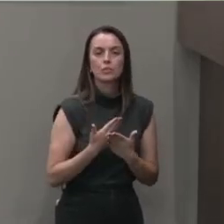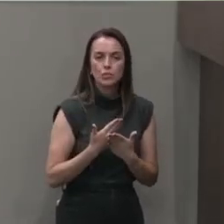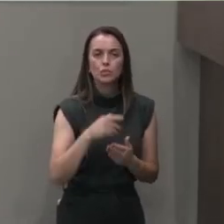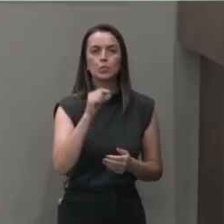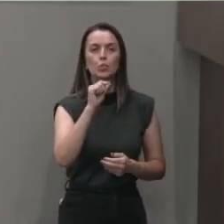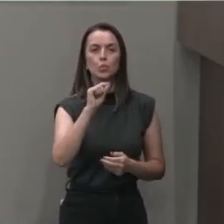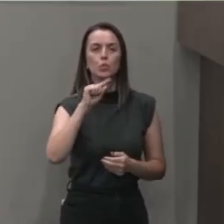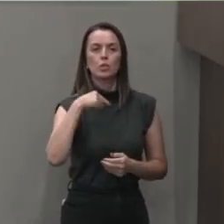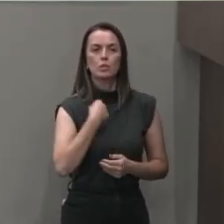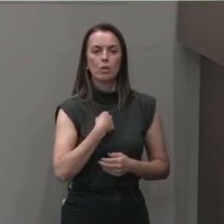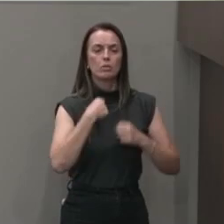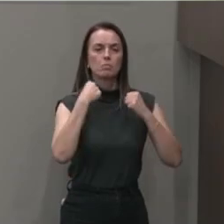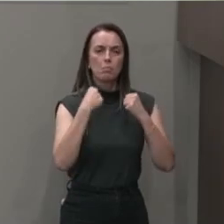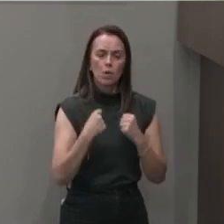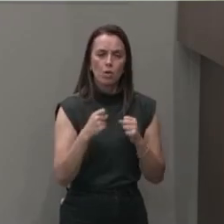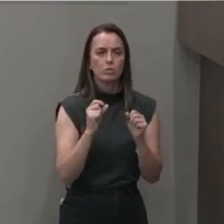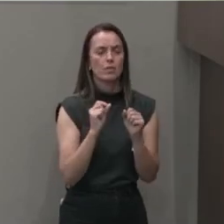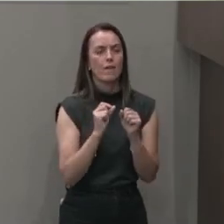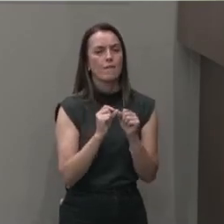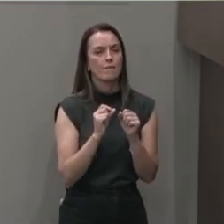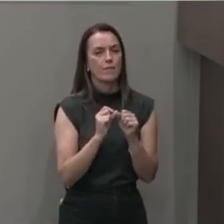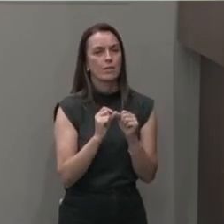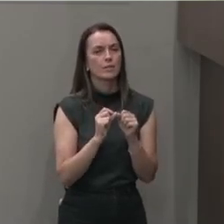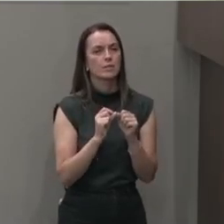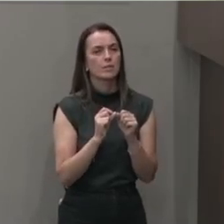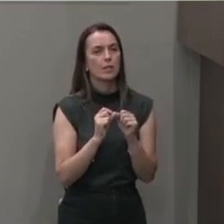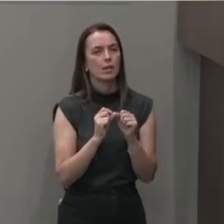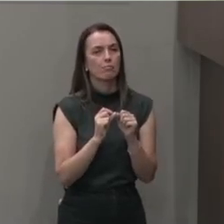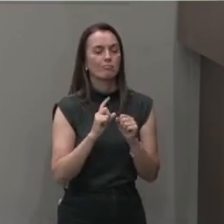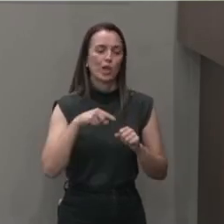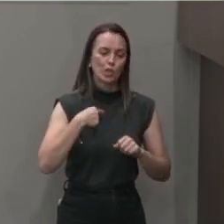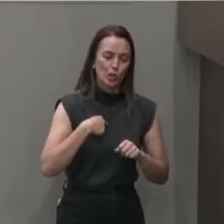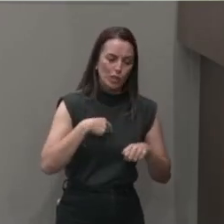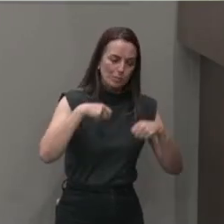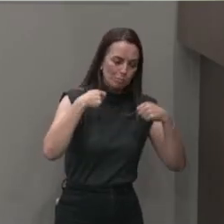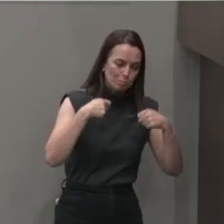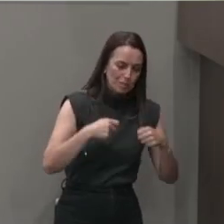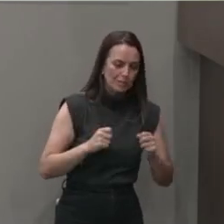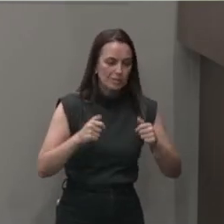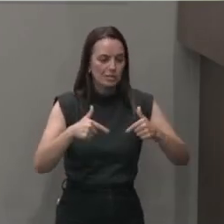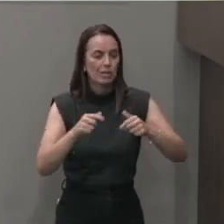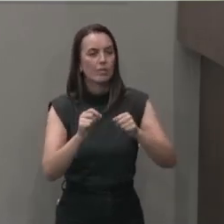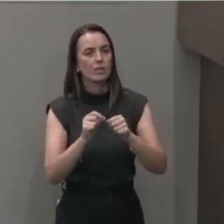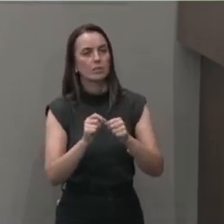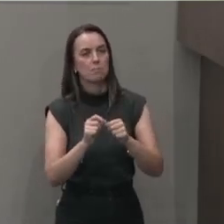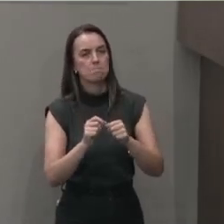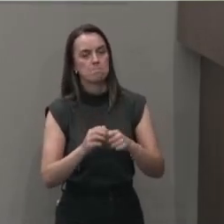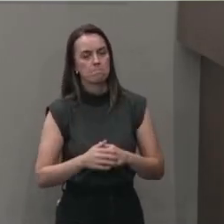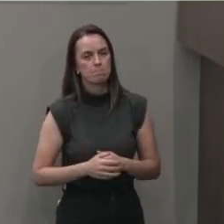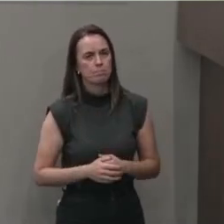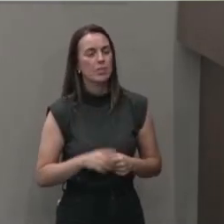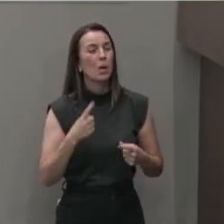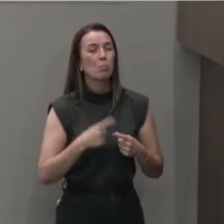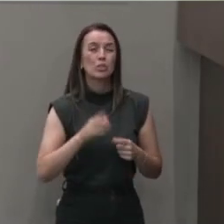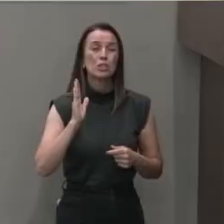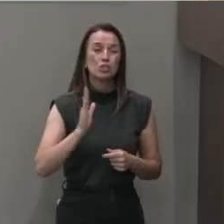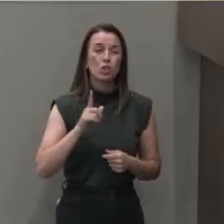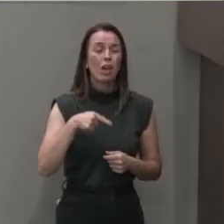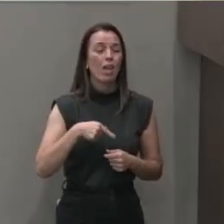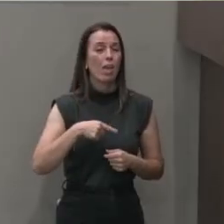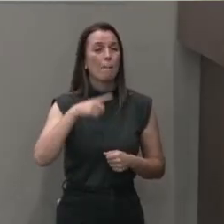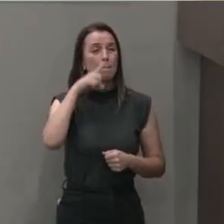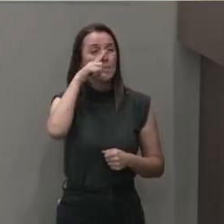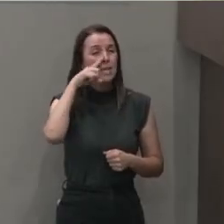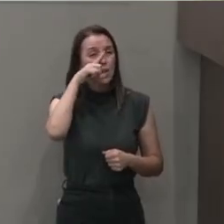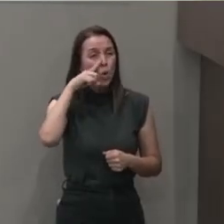para essa classe, realmente, nós temos que fazer. Já não chega, né, o perigo que é constantemente